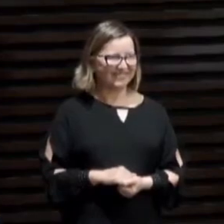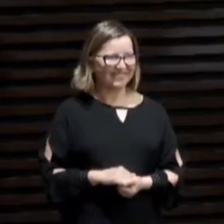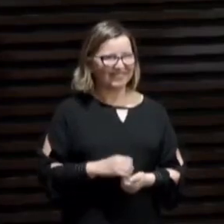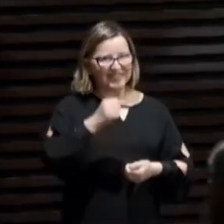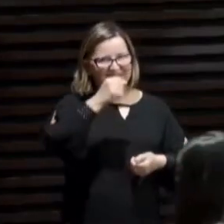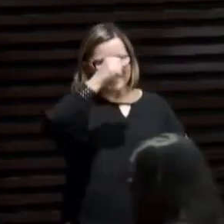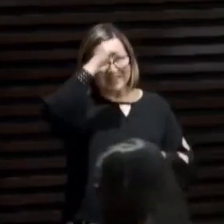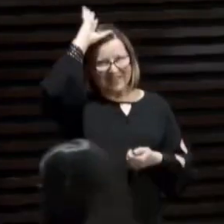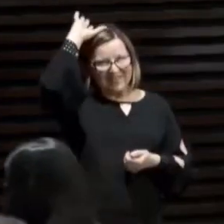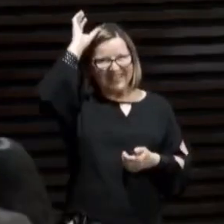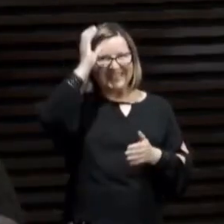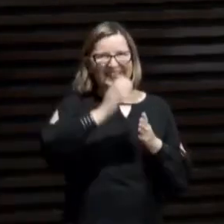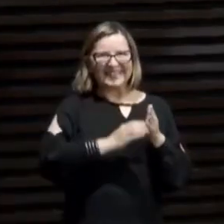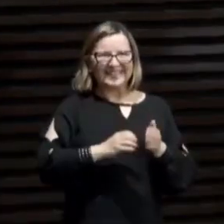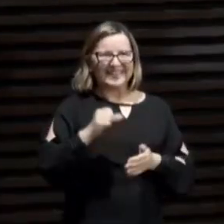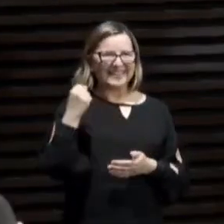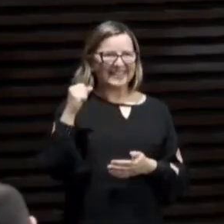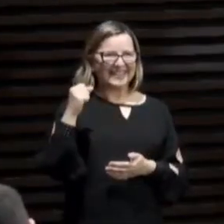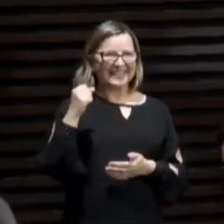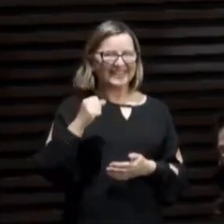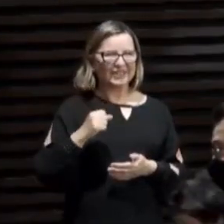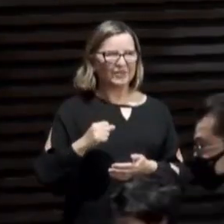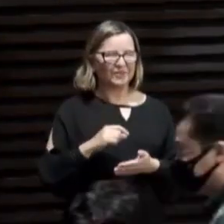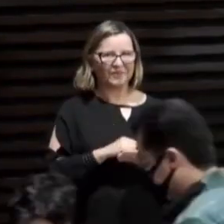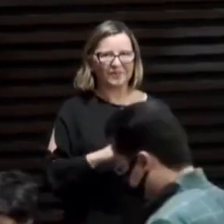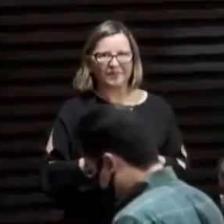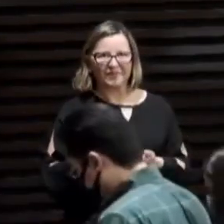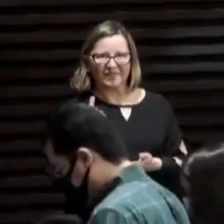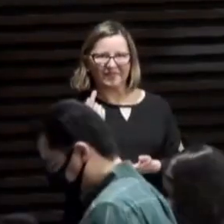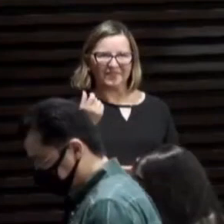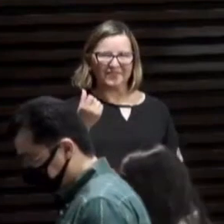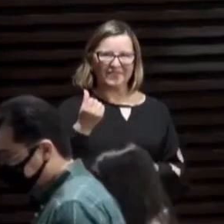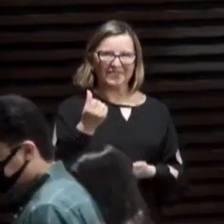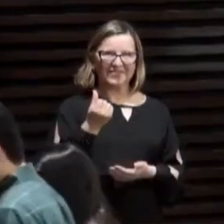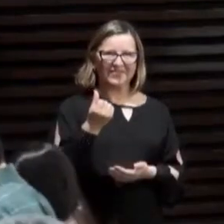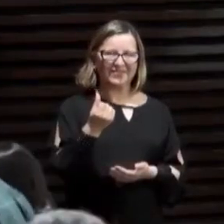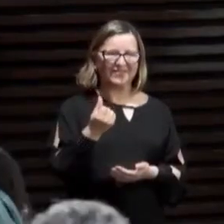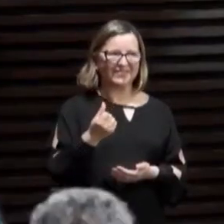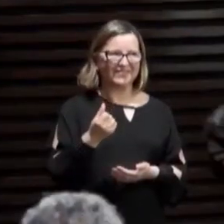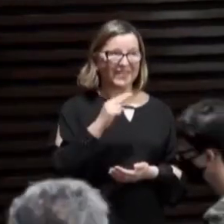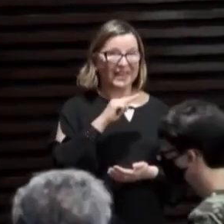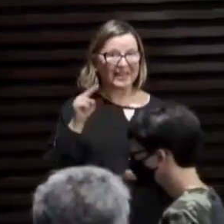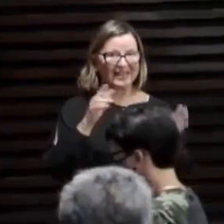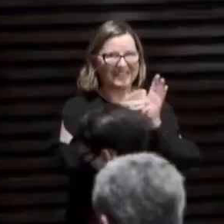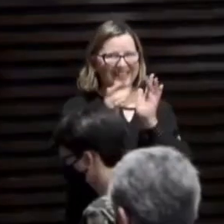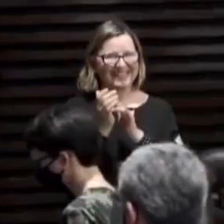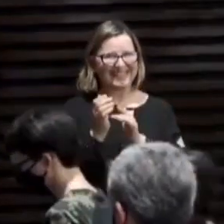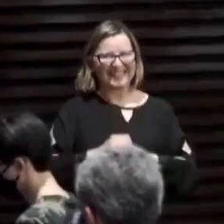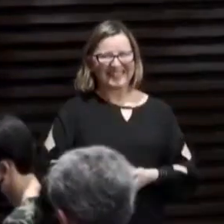Romanos capítulo 8, versículo 16, em nome de Jesus.